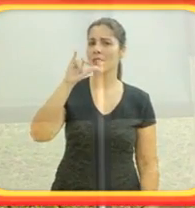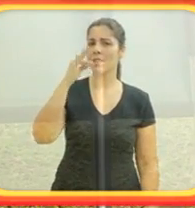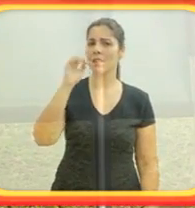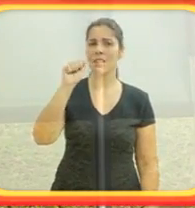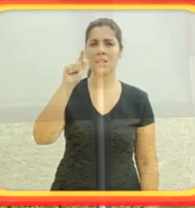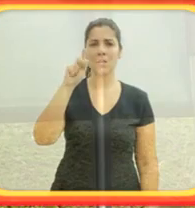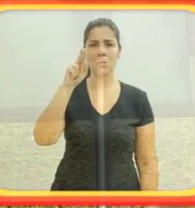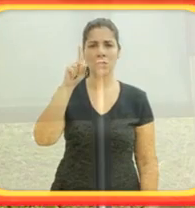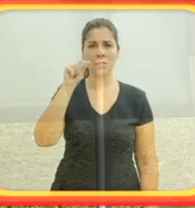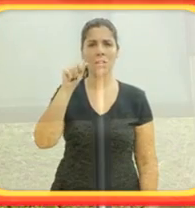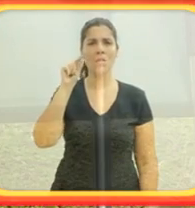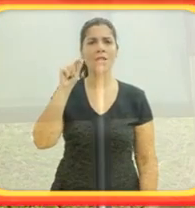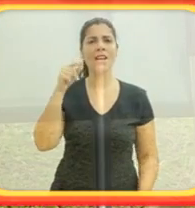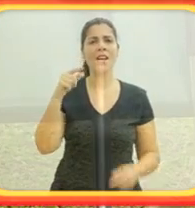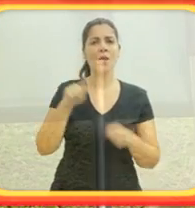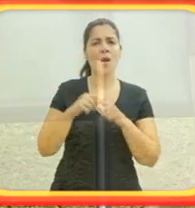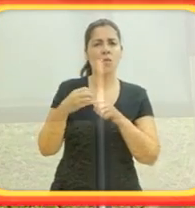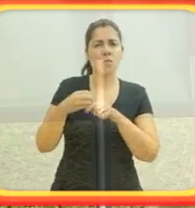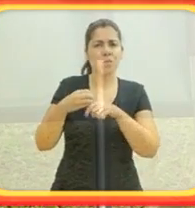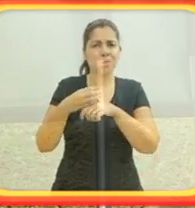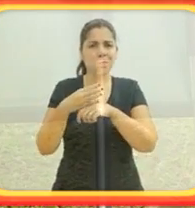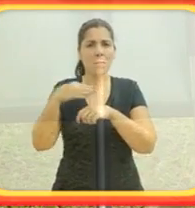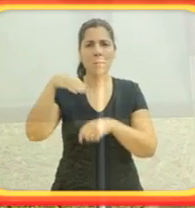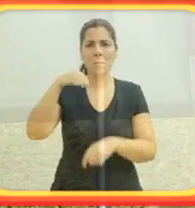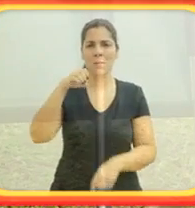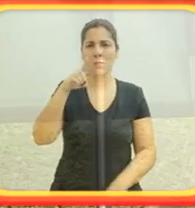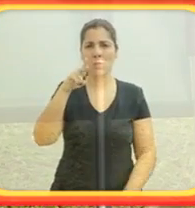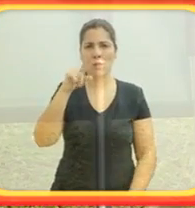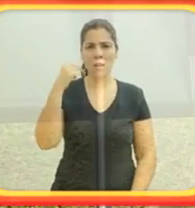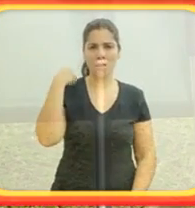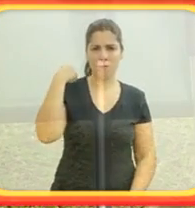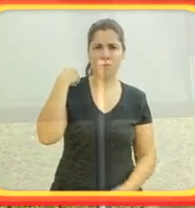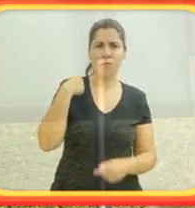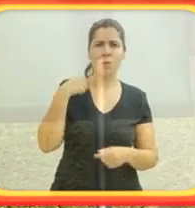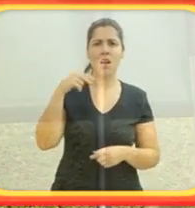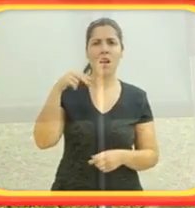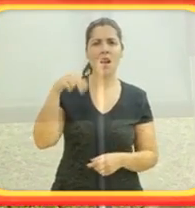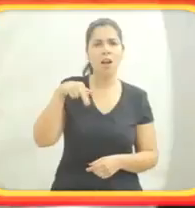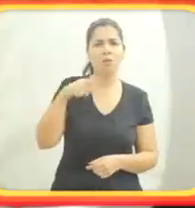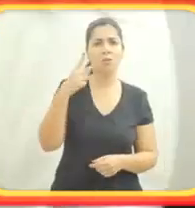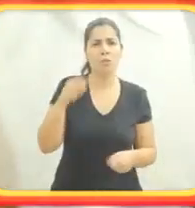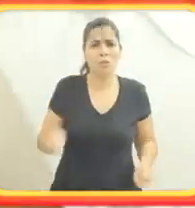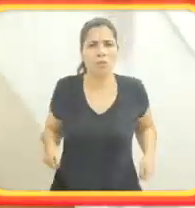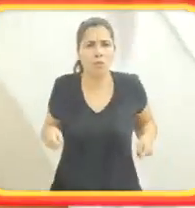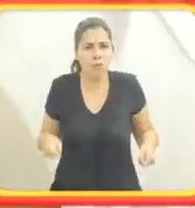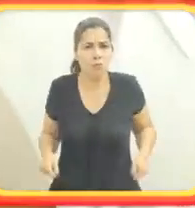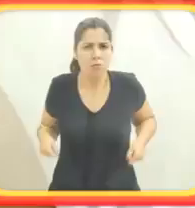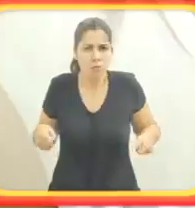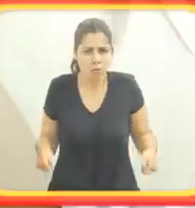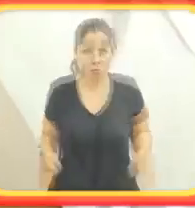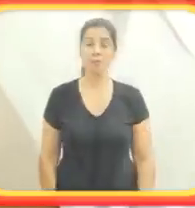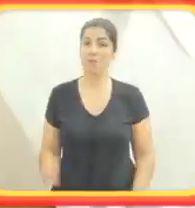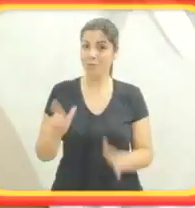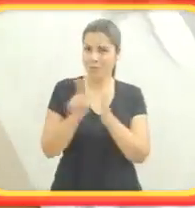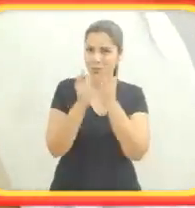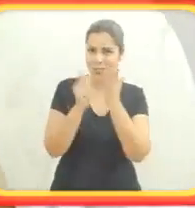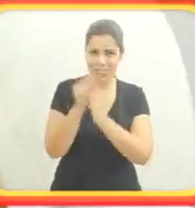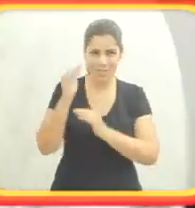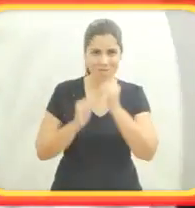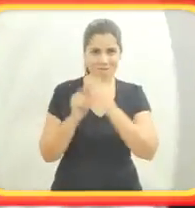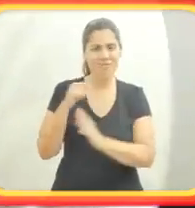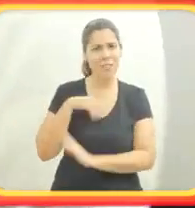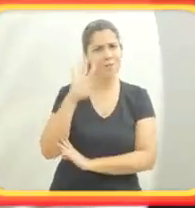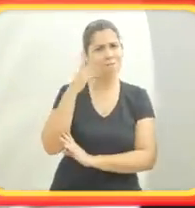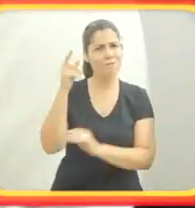palestrante e tive uma mielite aguda, então, que é uma infecção na medula, e eu ando com 2 muletas. Decidi